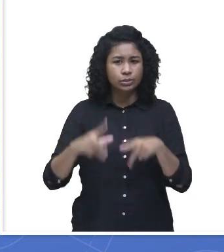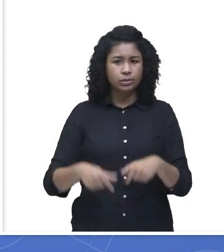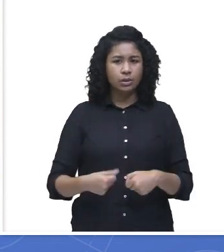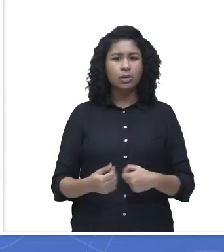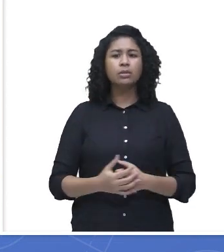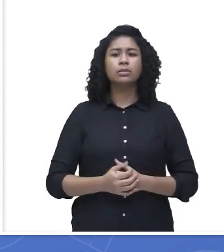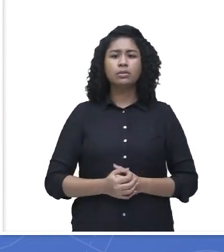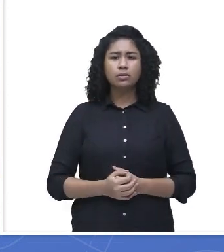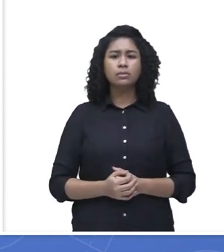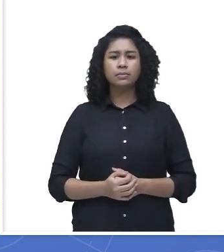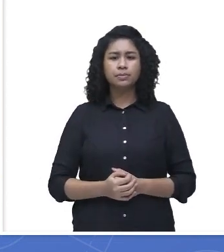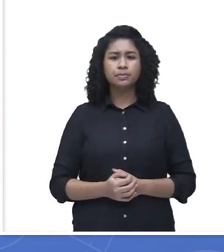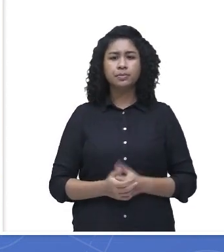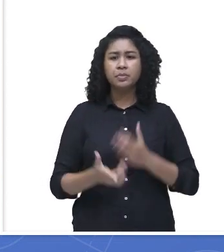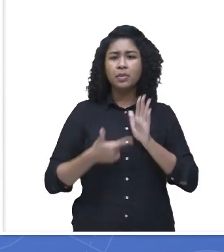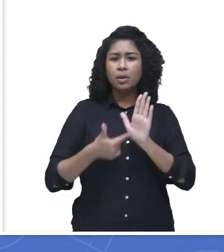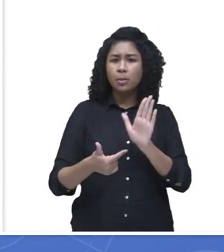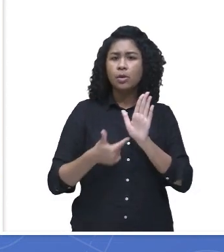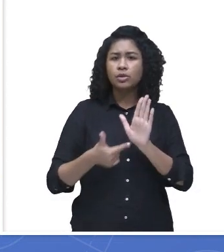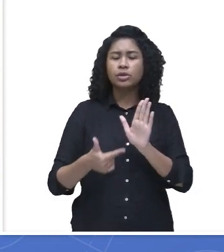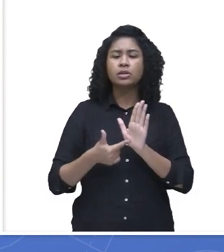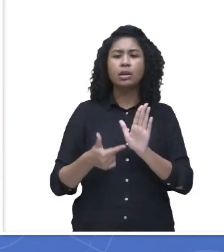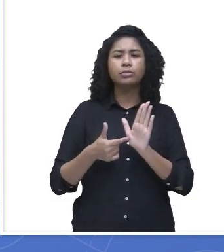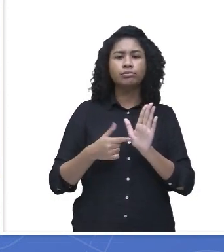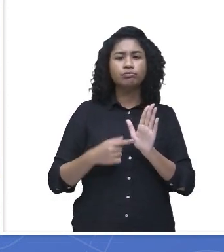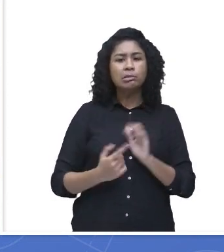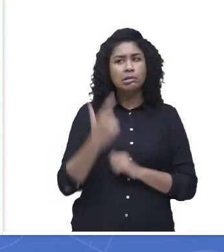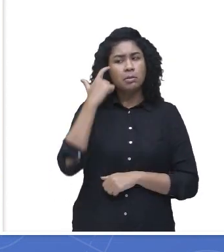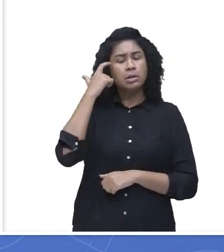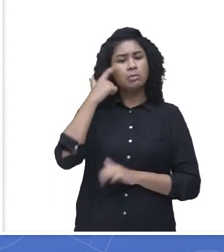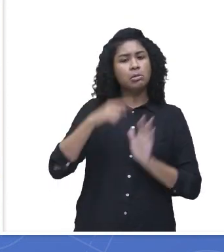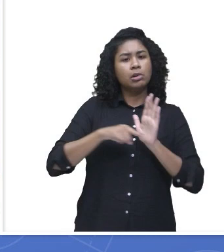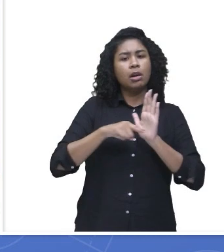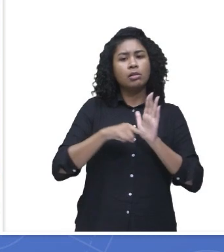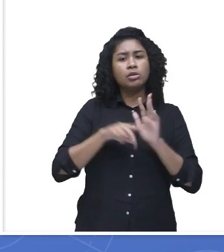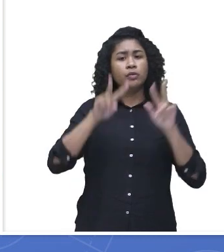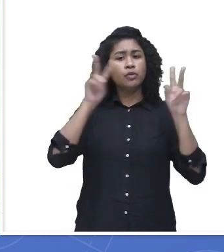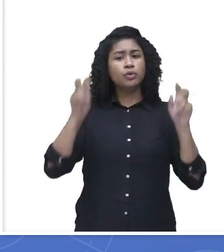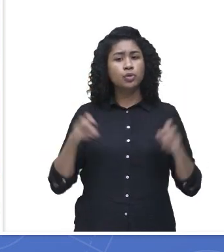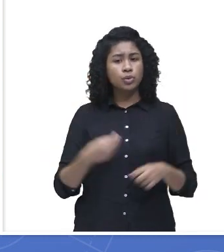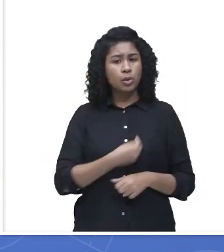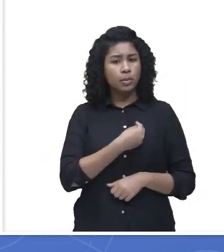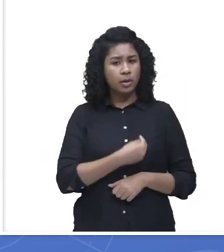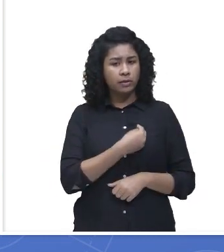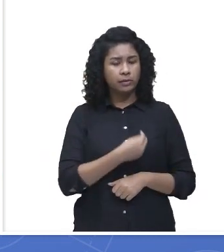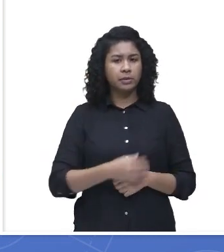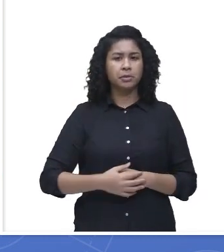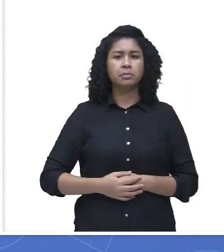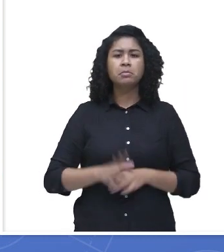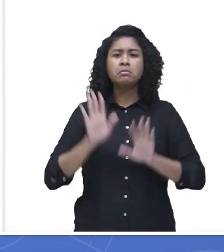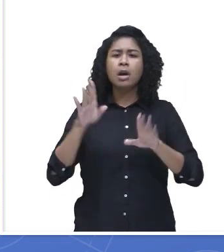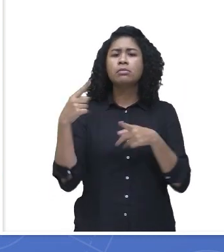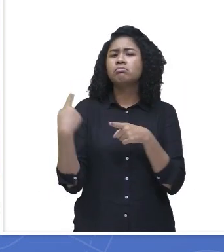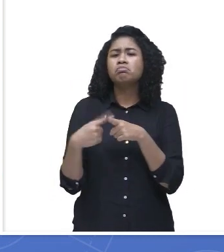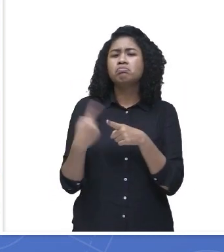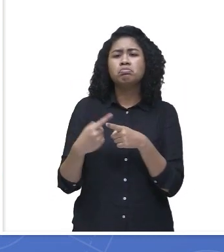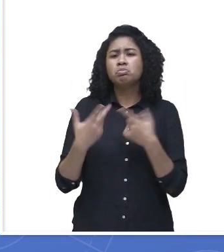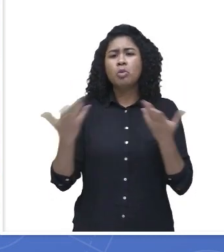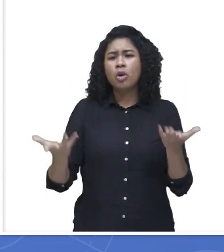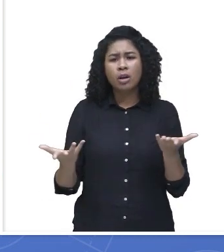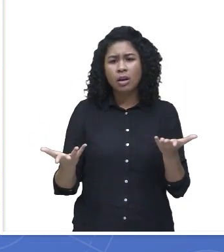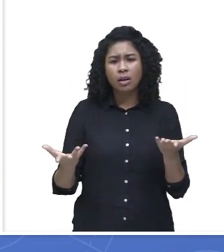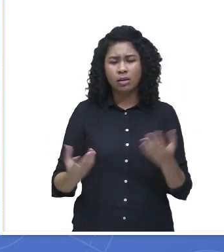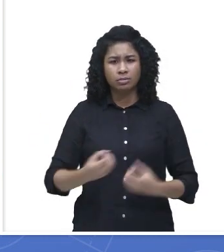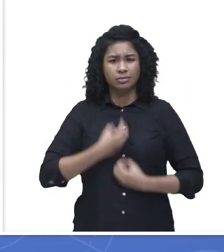lírico ali expressando esse tom pessimista com relação à vida. Por que ele escreveu? Vamos observar aí. Olha só o nosso